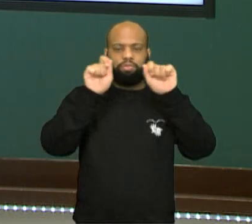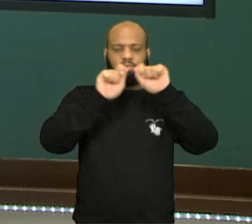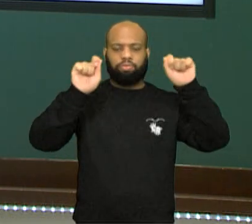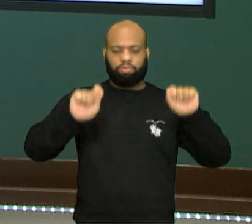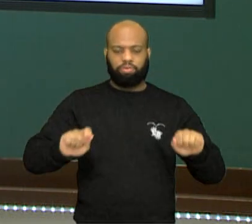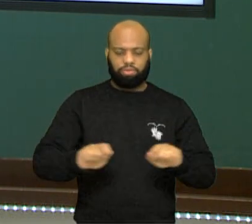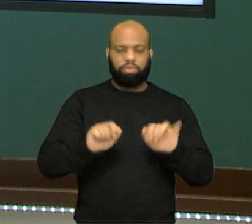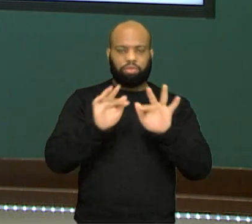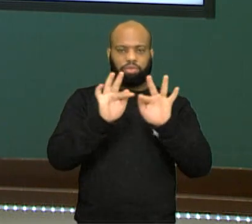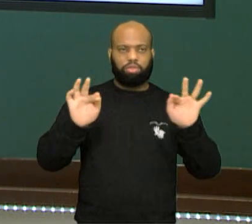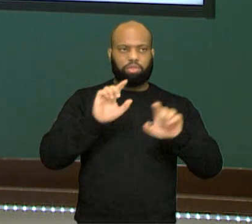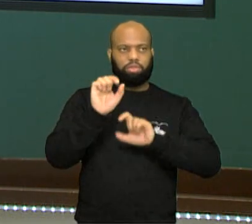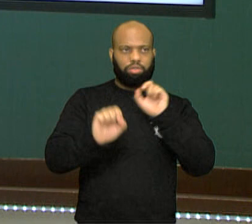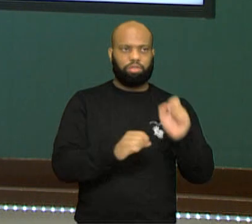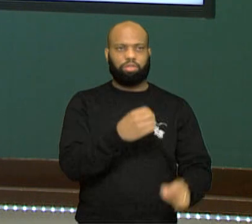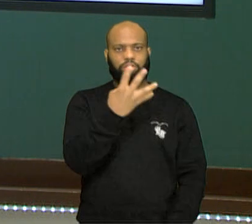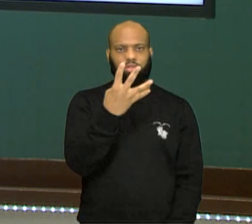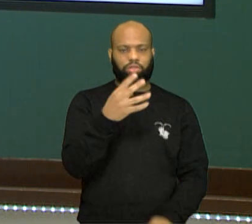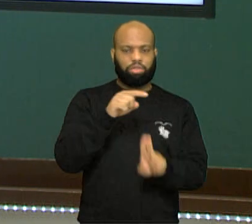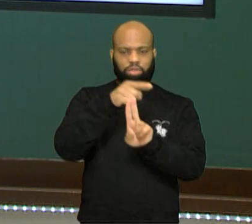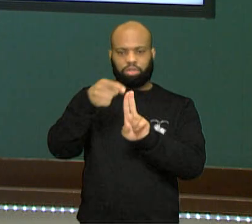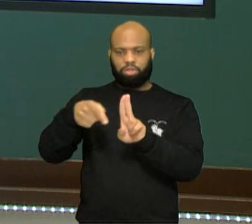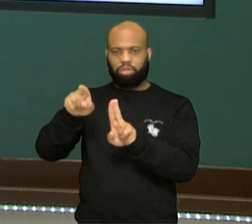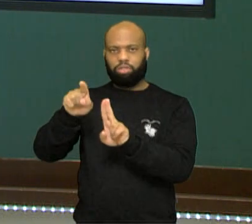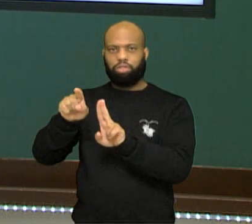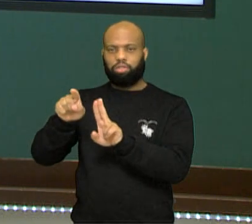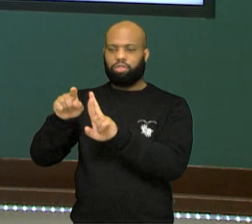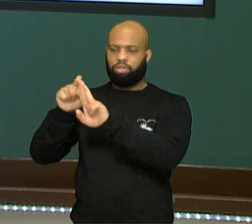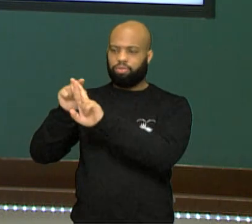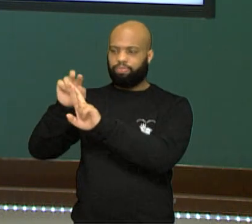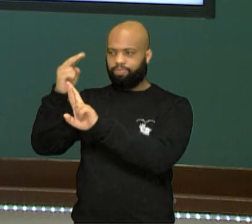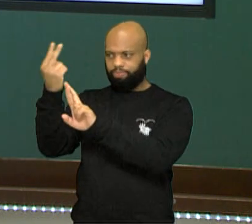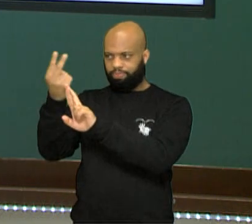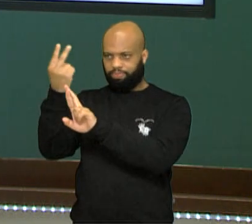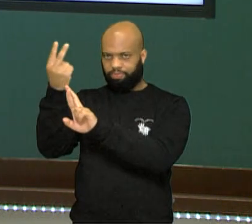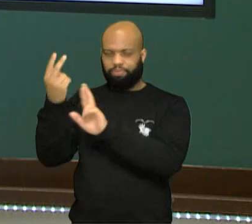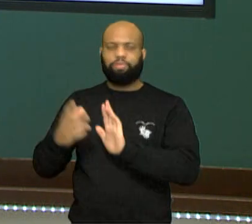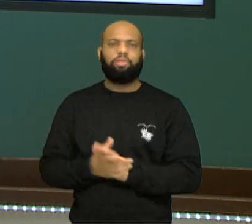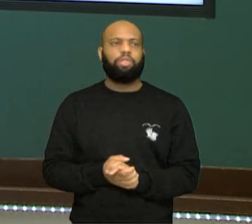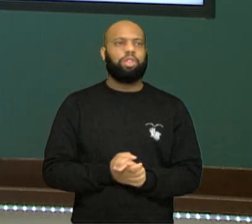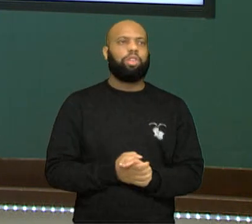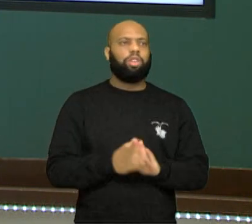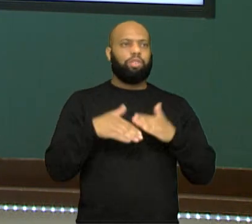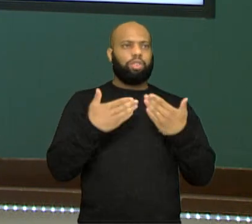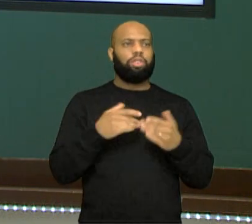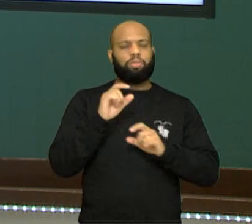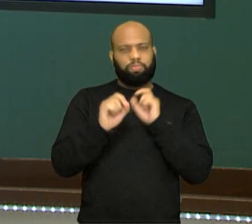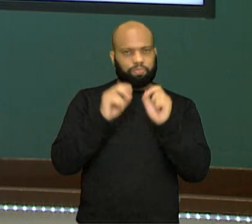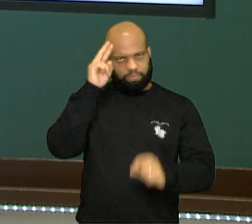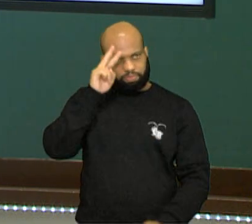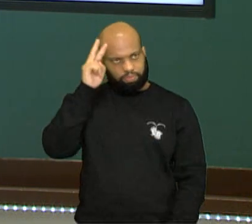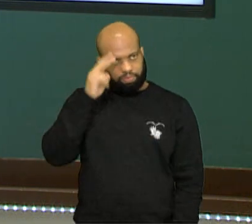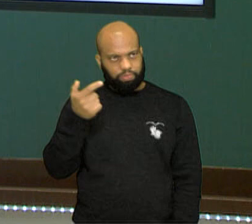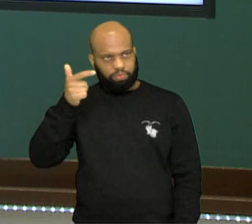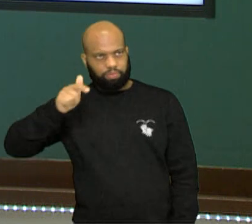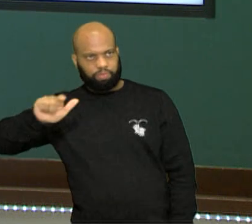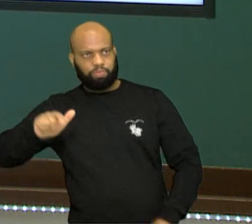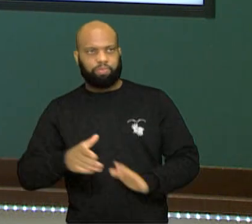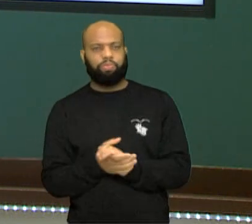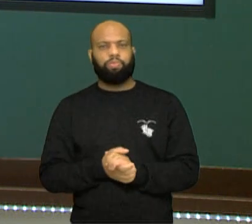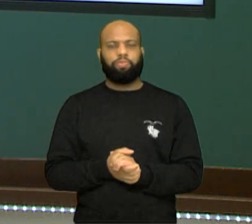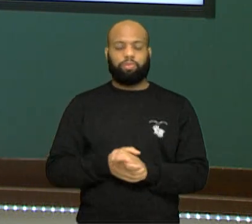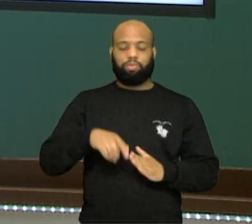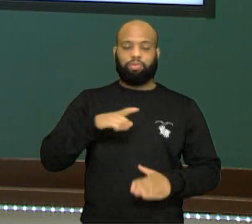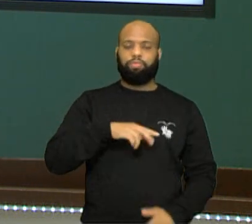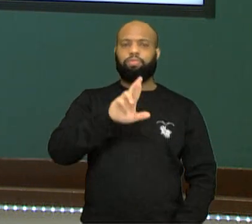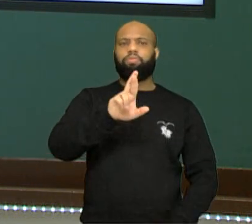a formulazinha vai ser 4π vezes o raio ao quadrado. Então, relembrando, né? O raio é a